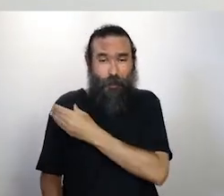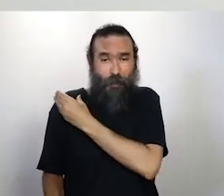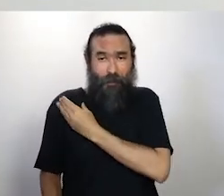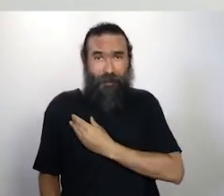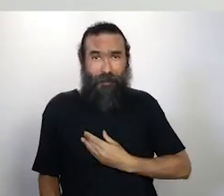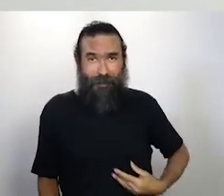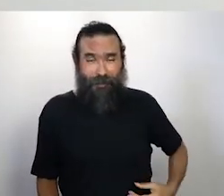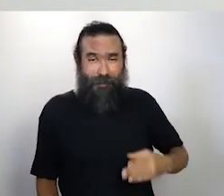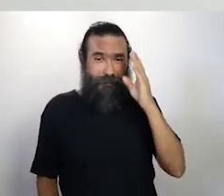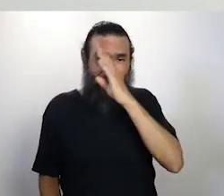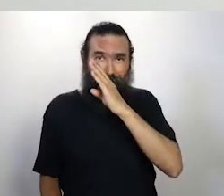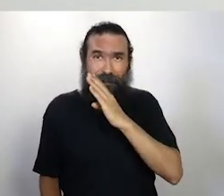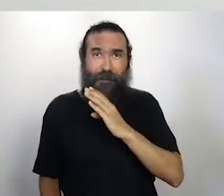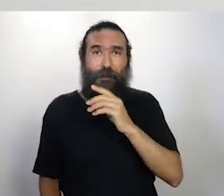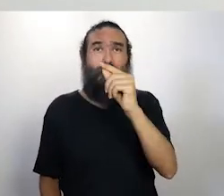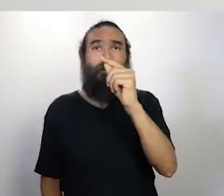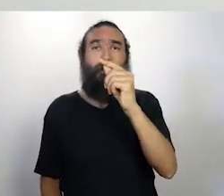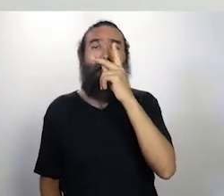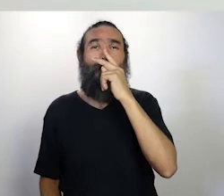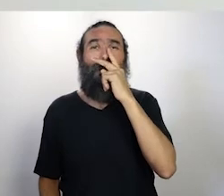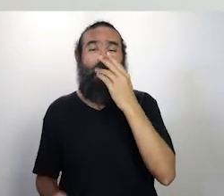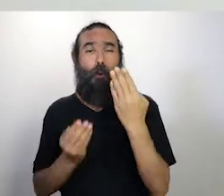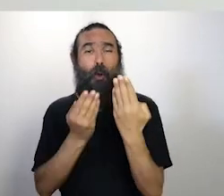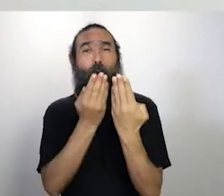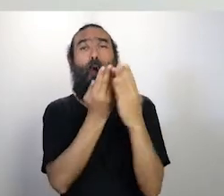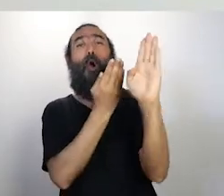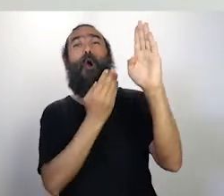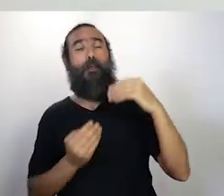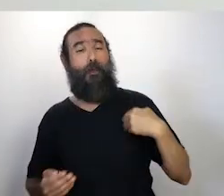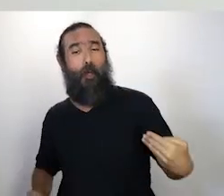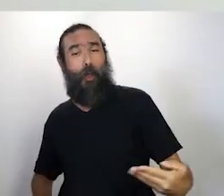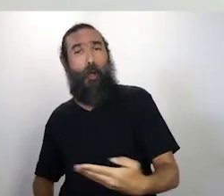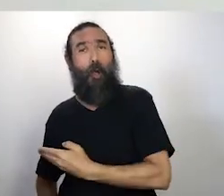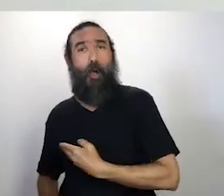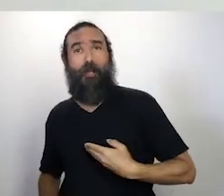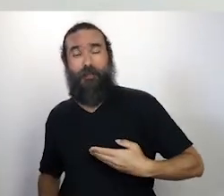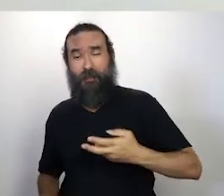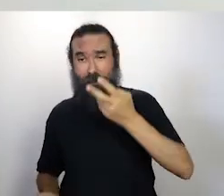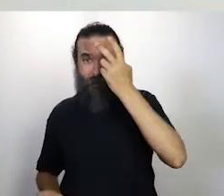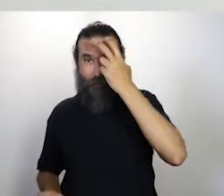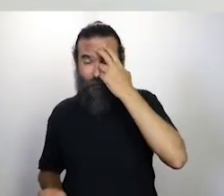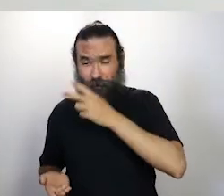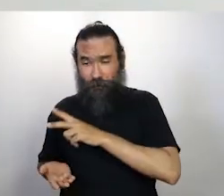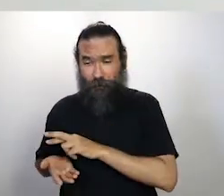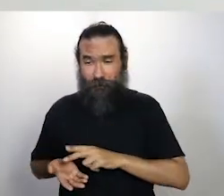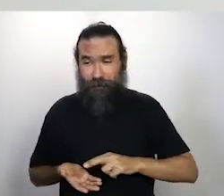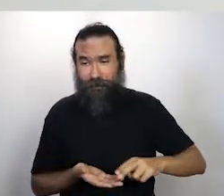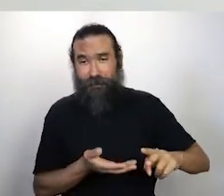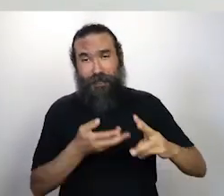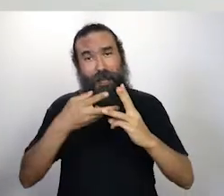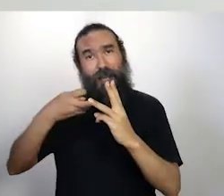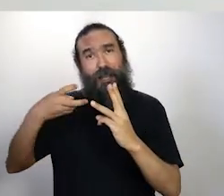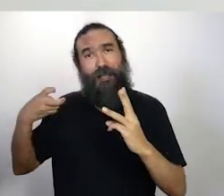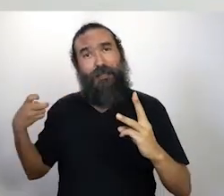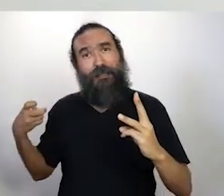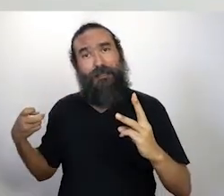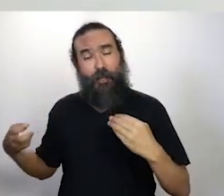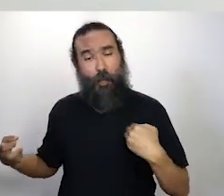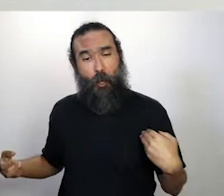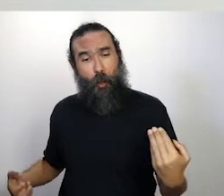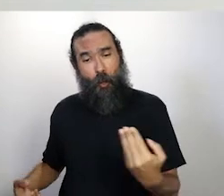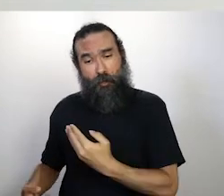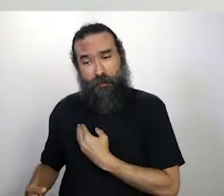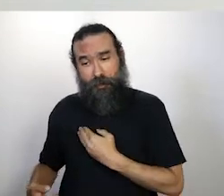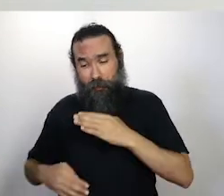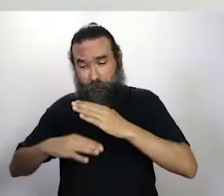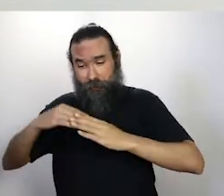contra, né, toda essa diversidade que nós somos, né, que vai contra todo o nosso